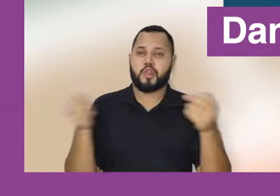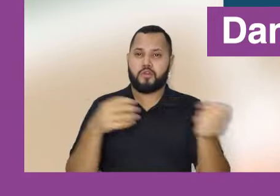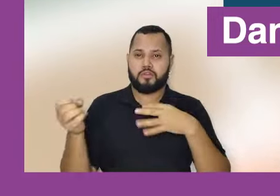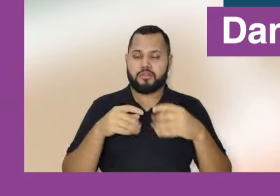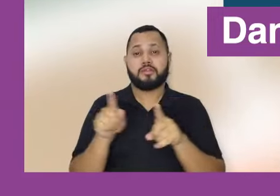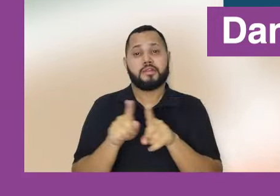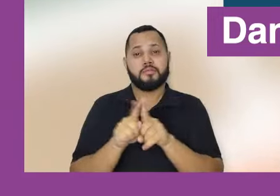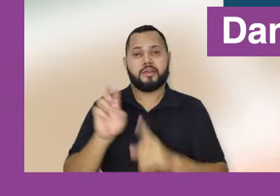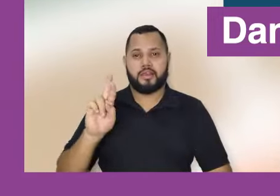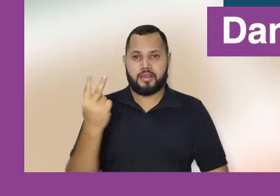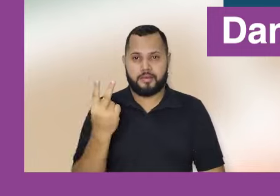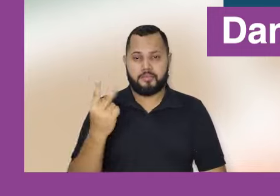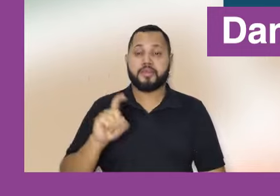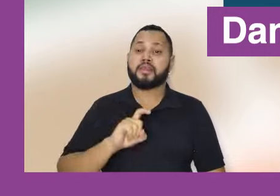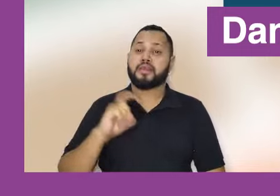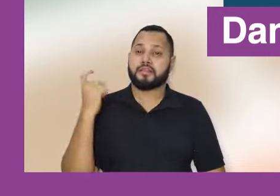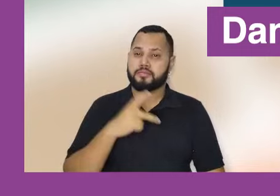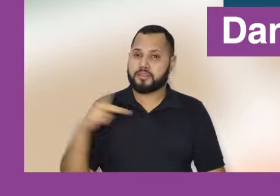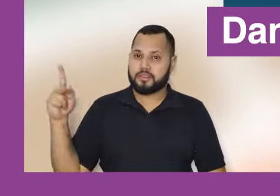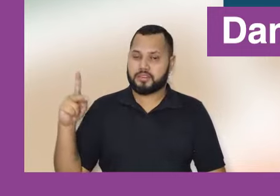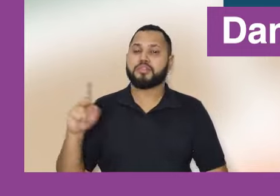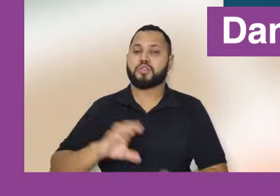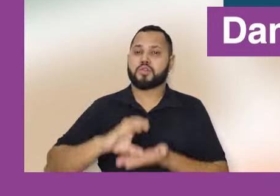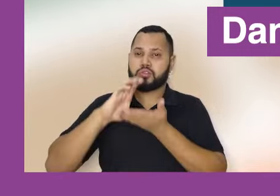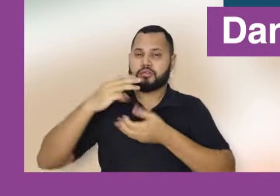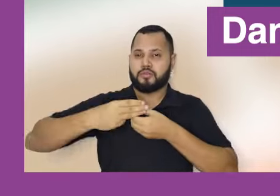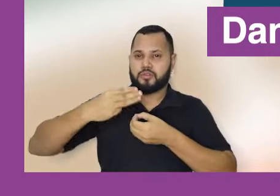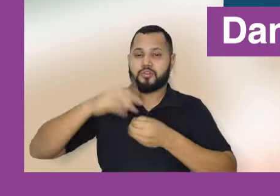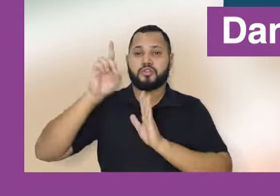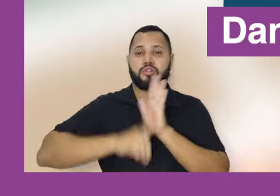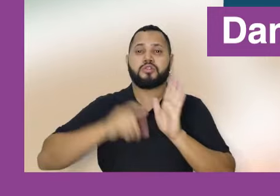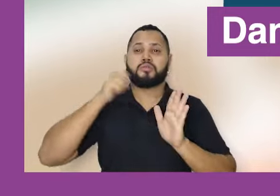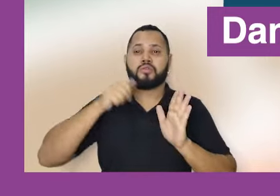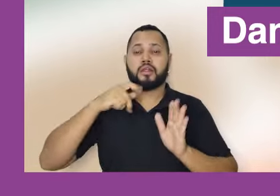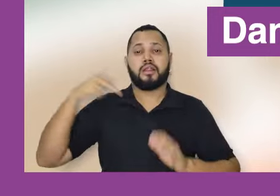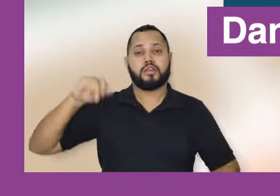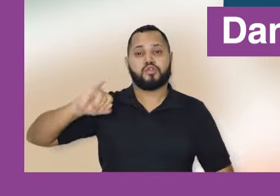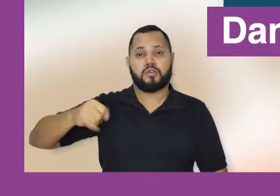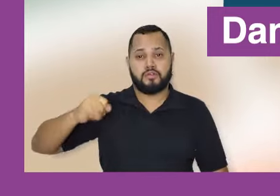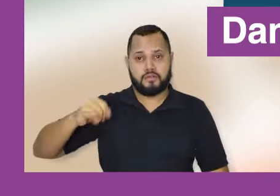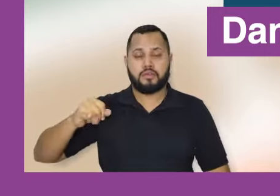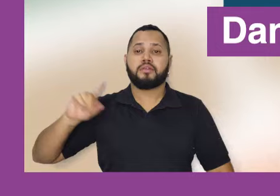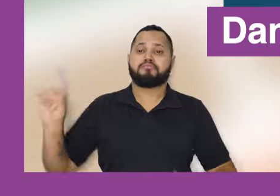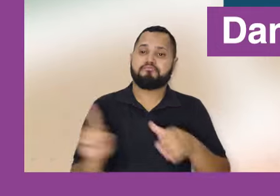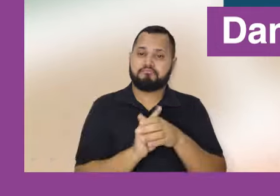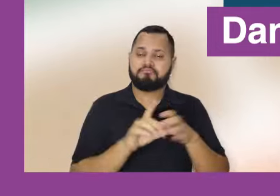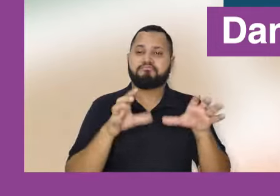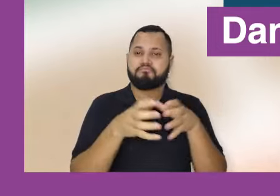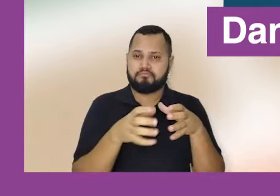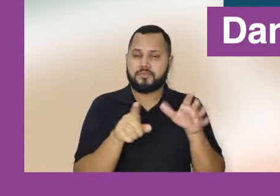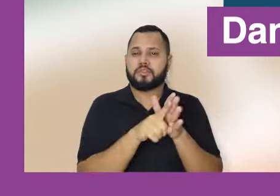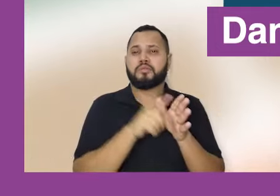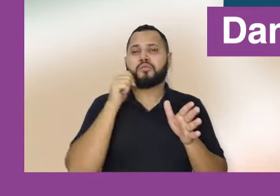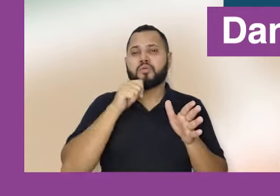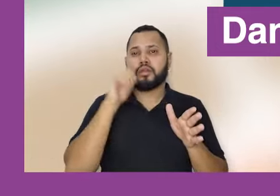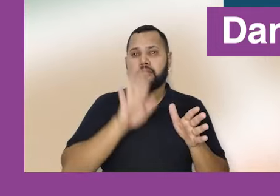inovação e Recursos Humanos foi presidente do Conselho Municipal dos Direitos da mulher de Joinville integrou o conselho consultivo da rede